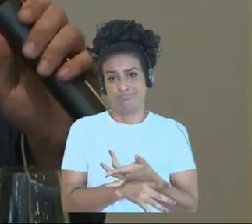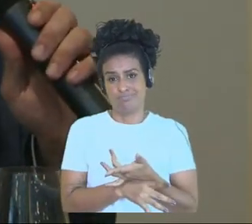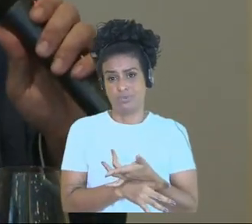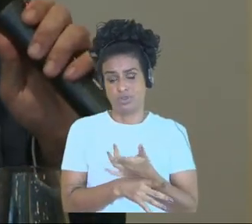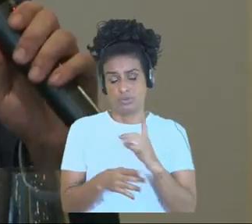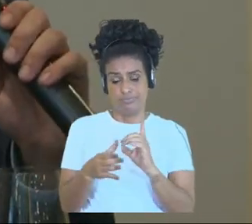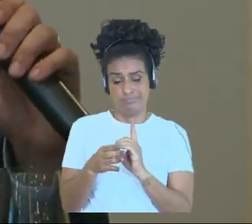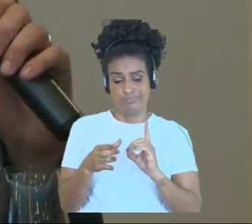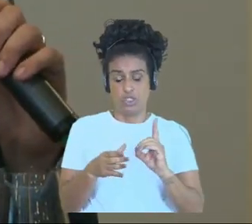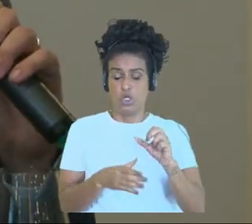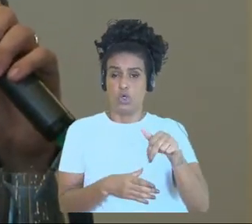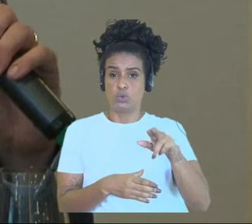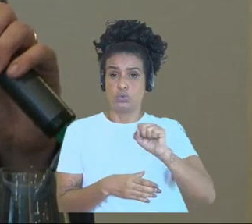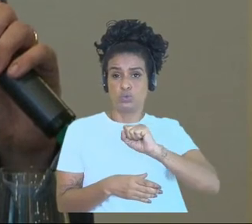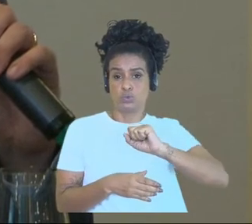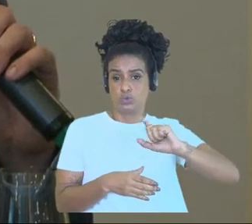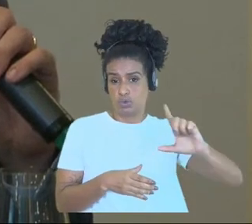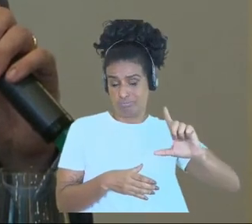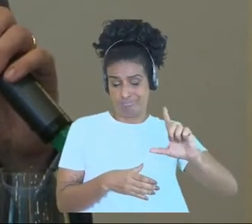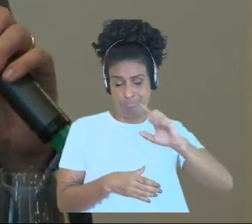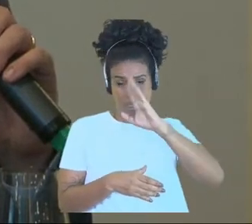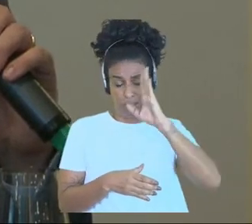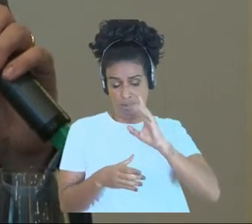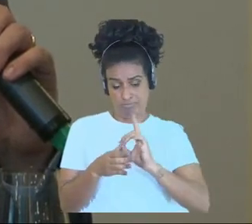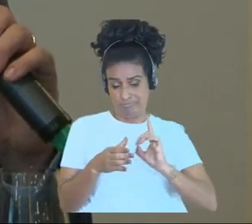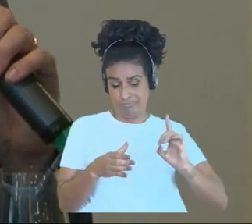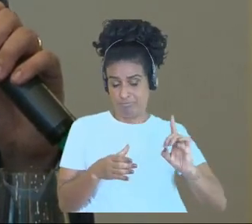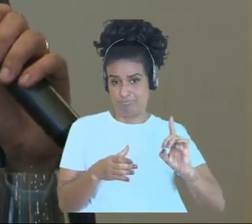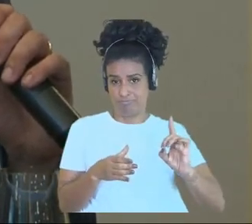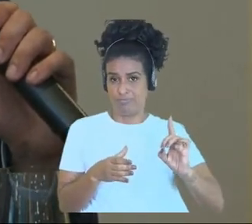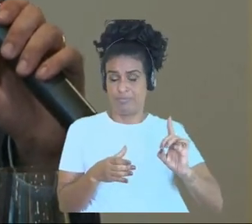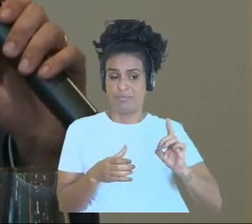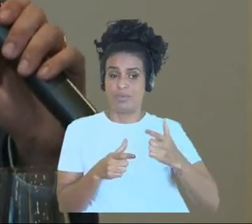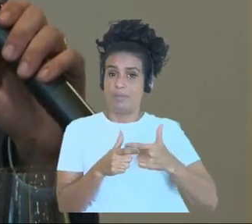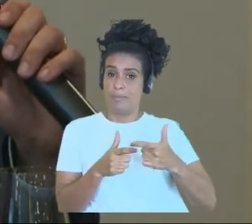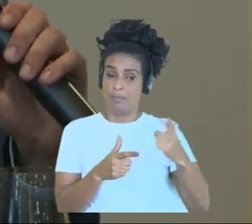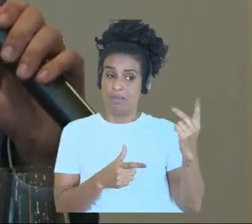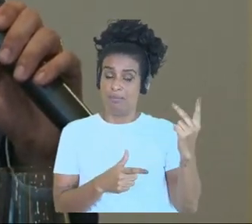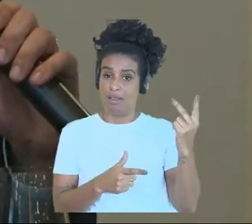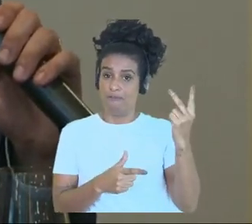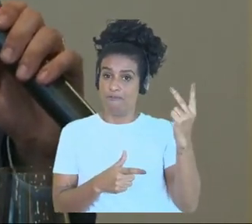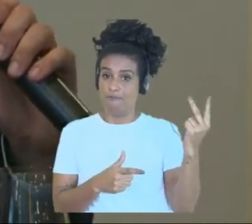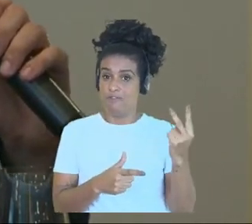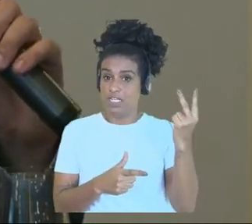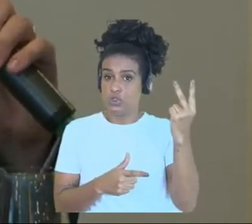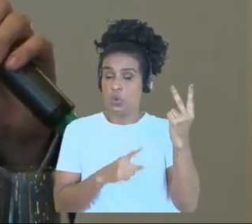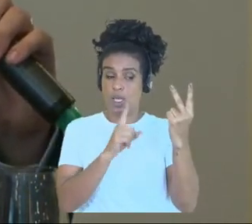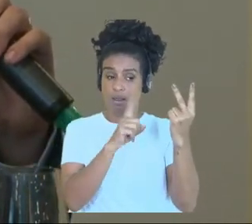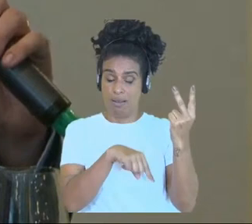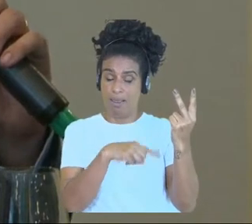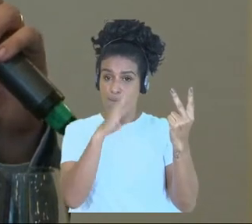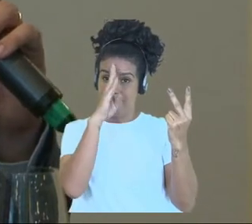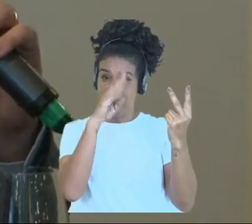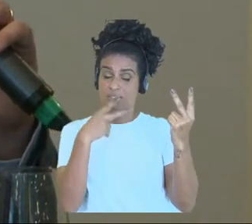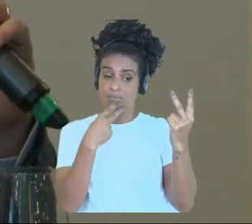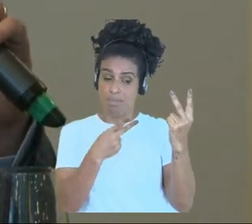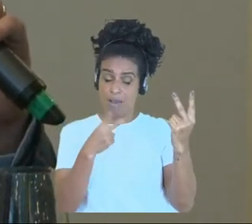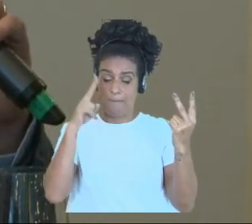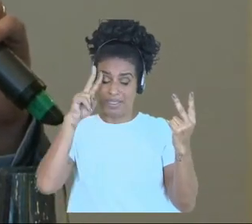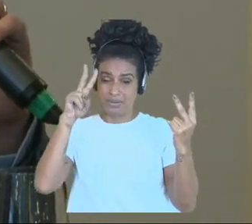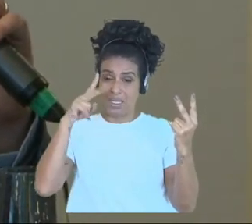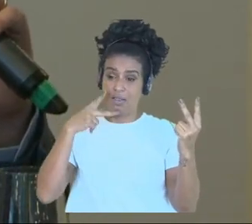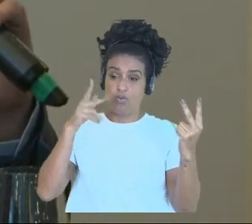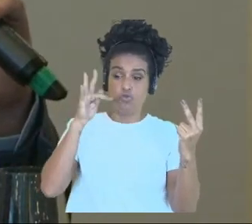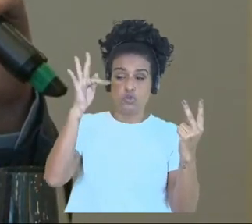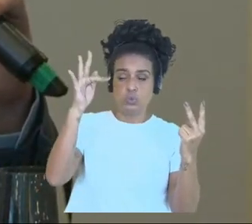saiu da Unasul em 2018. Então, o problema venezuelano vai ser muito chave para a gente poder pensar o futuro da integração